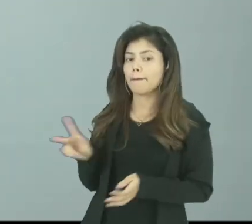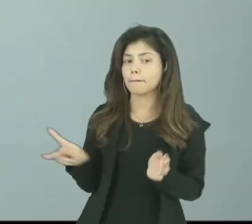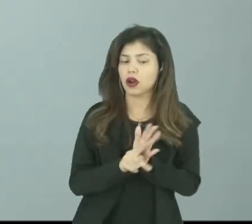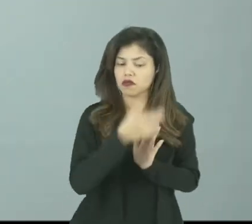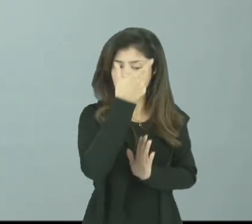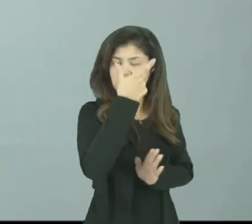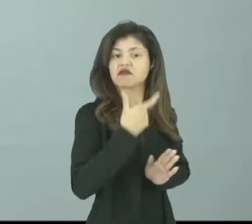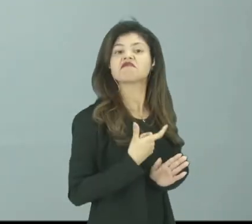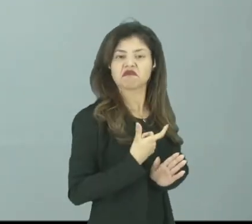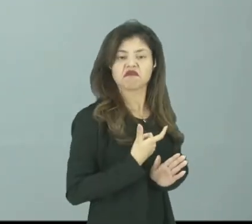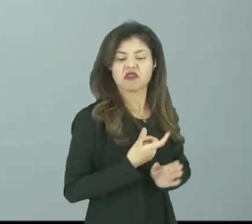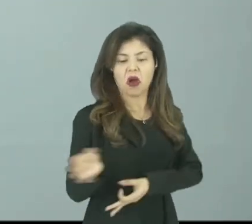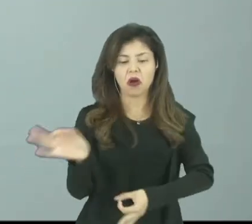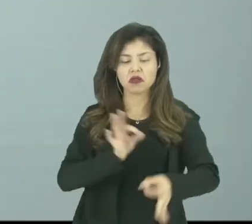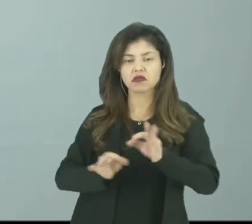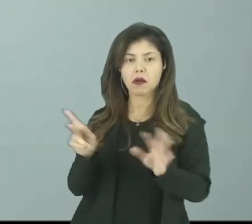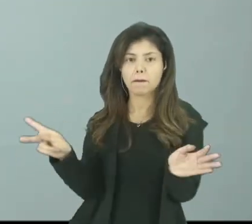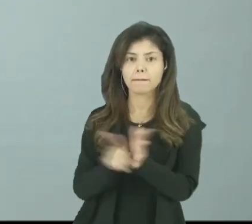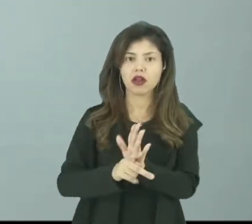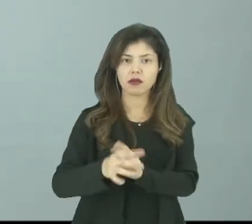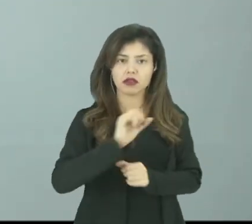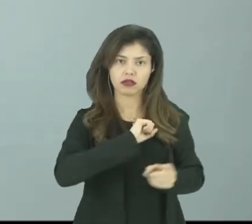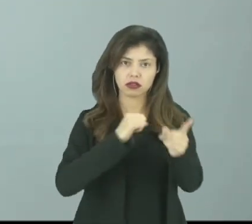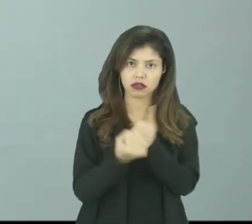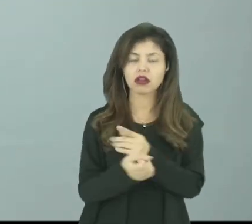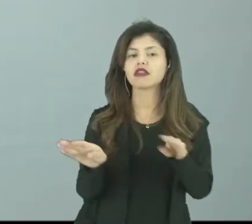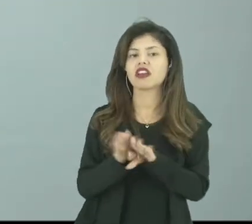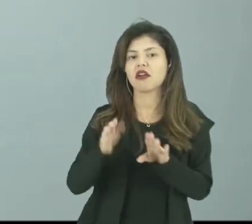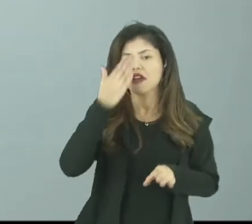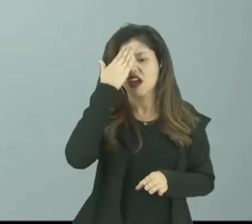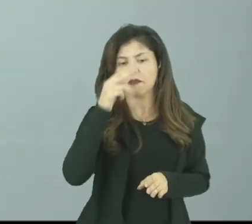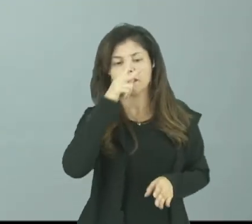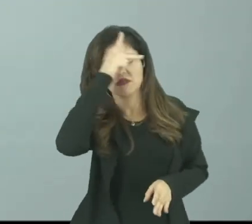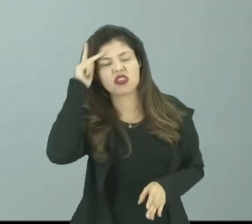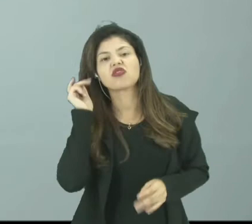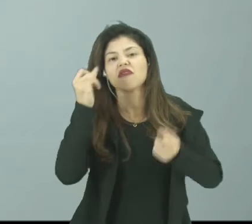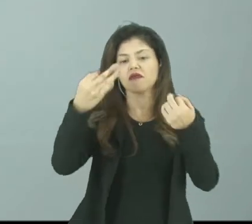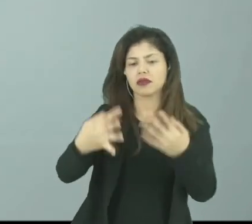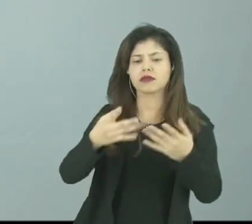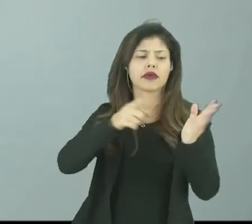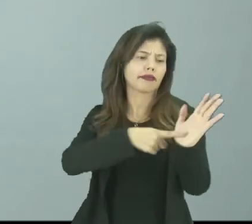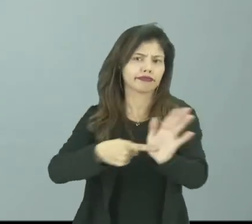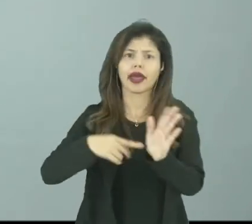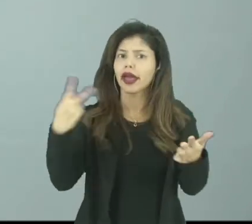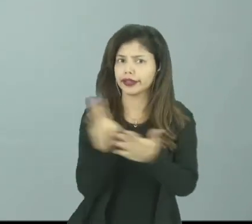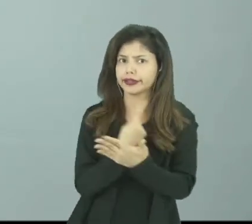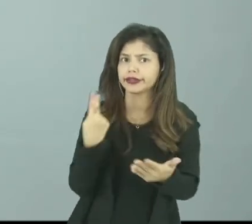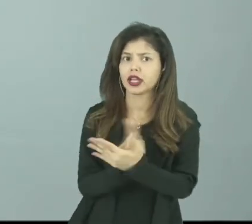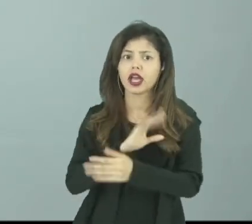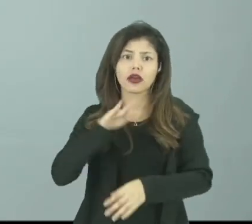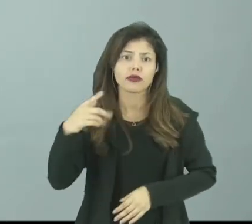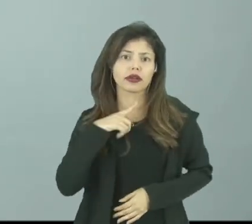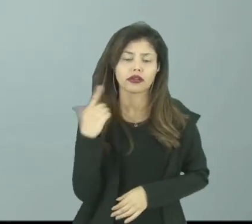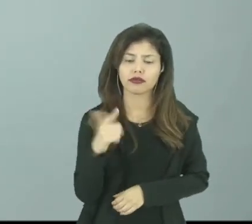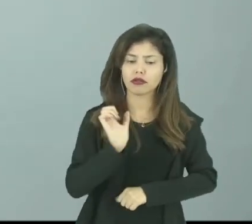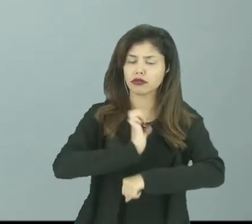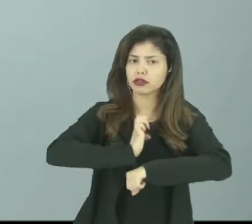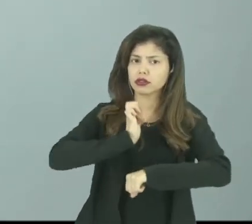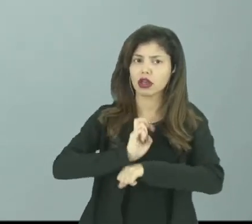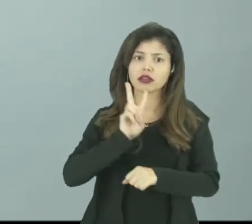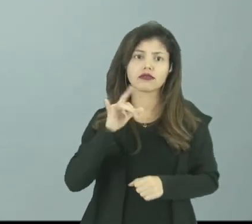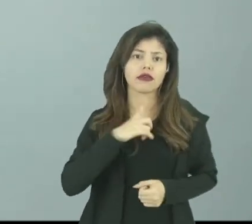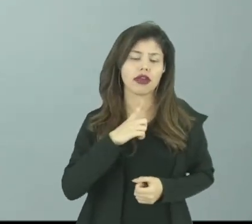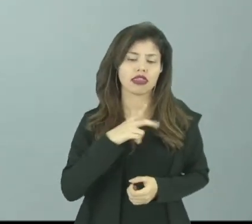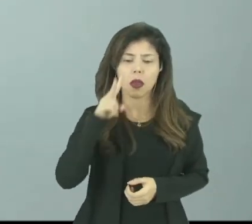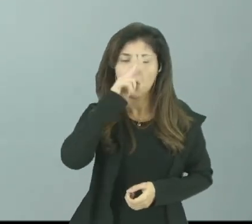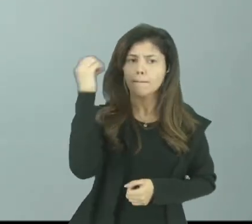poder organizar a sociedade, porque senão o cara vai fazer coisa errada e, na ausência do Estado, né, ele pode